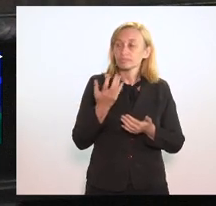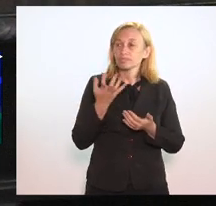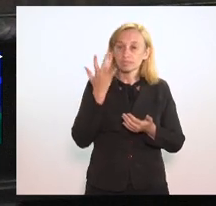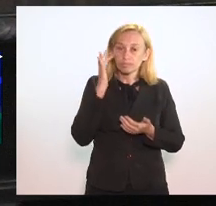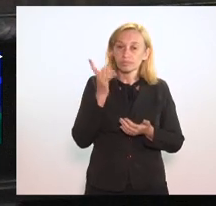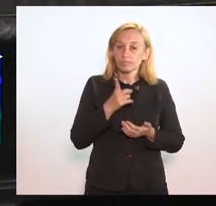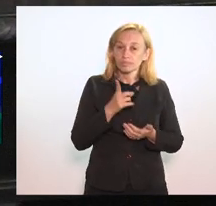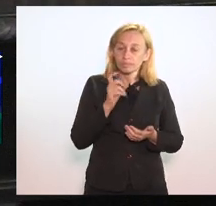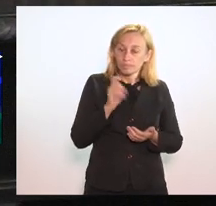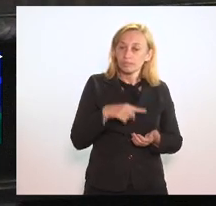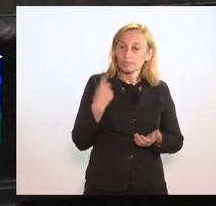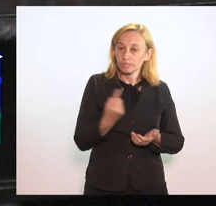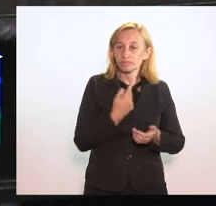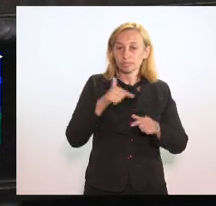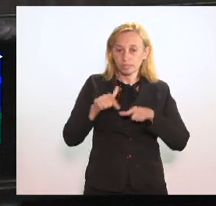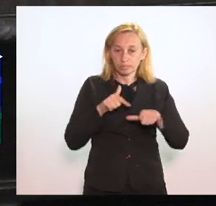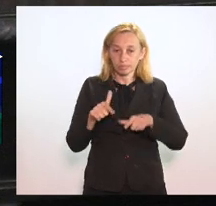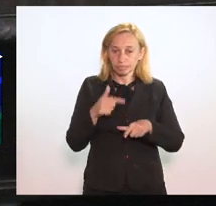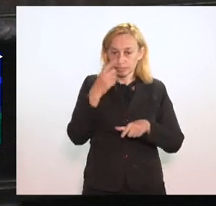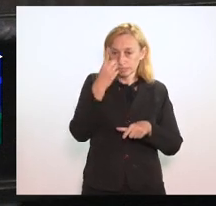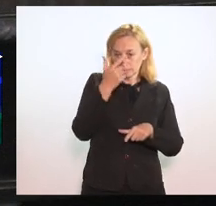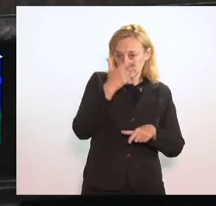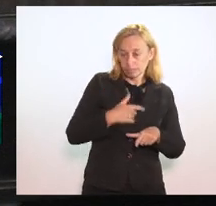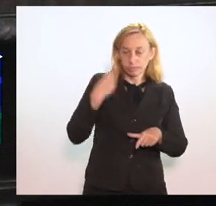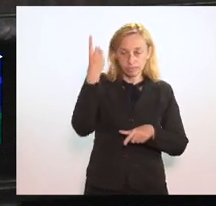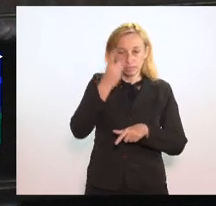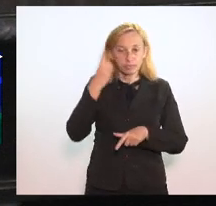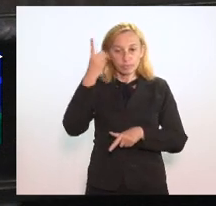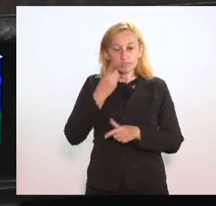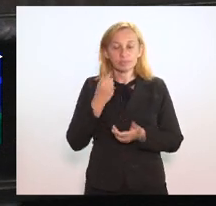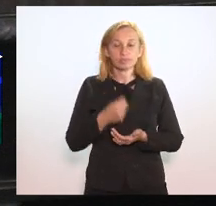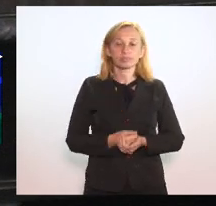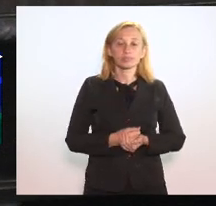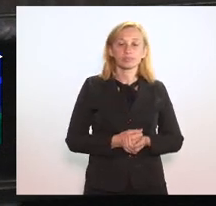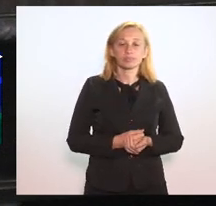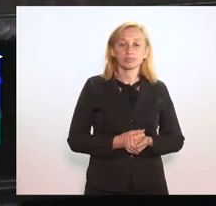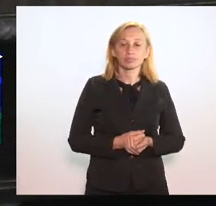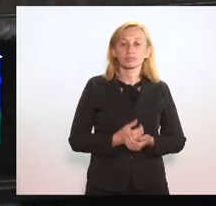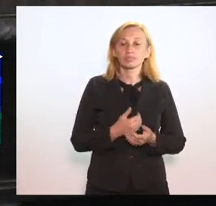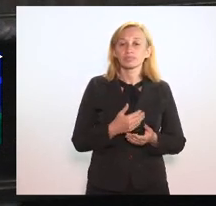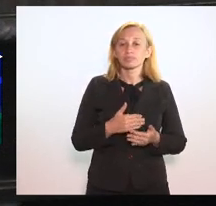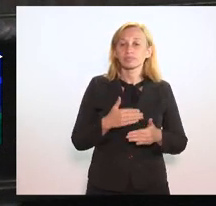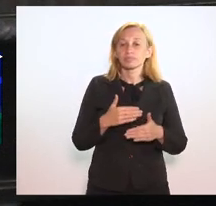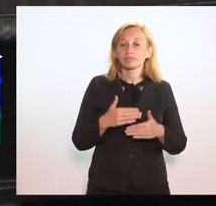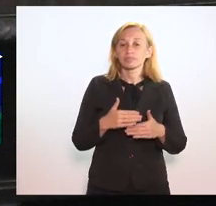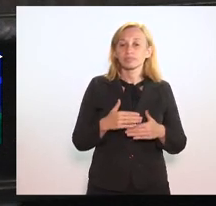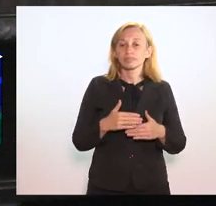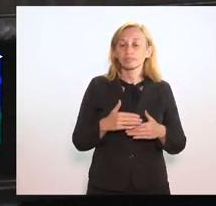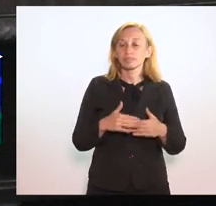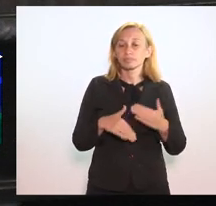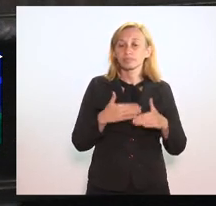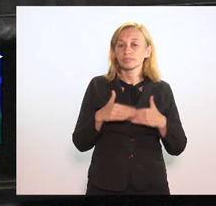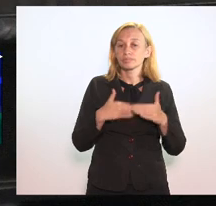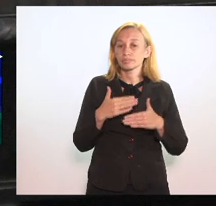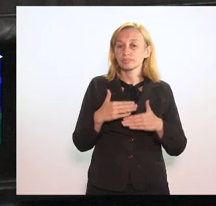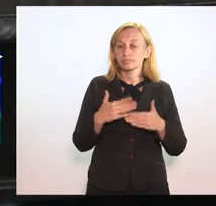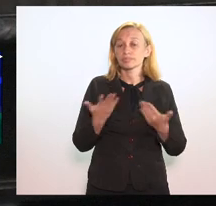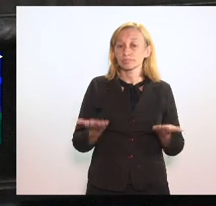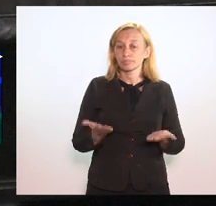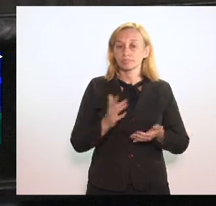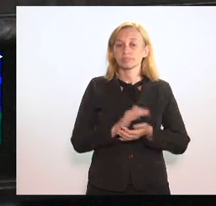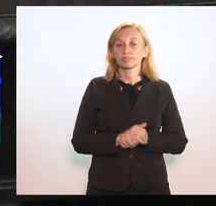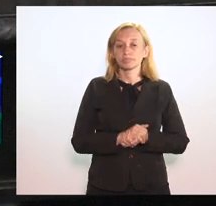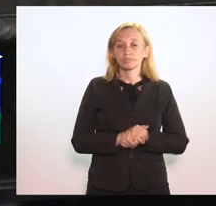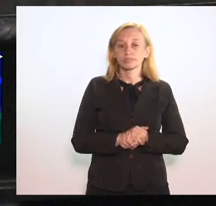nosso TV enquanto parlamentar cobrando esclarecimentos sobre o processo de humanização já